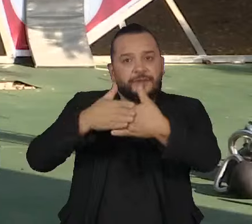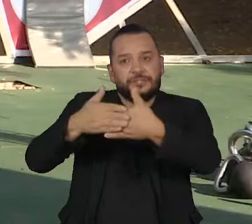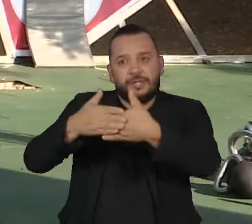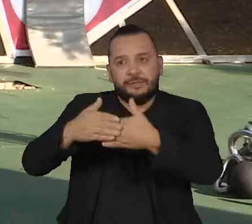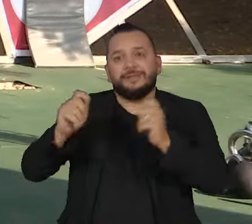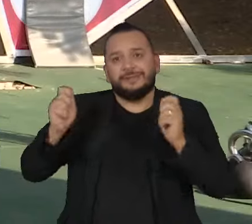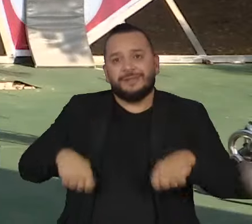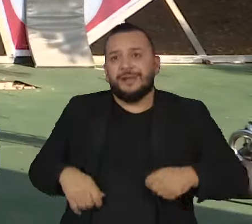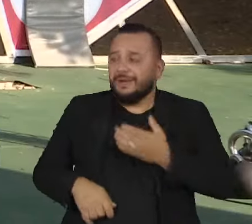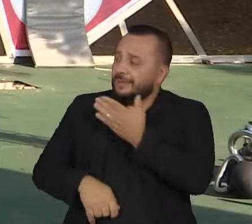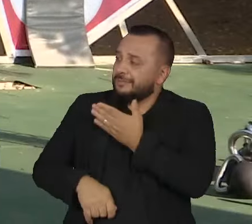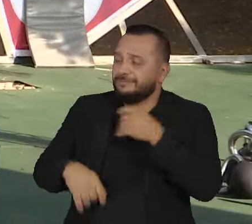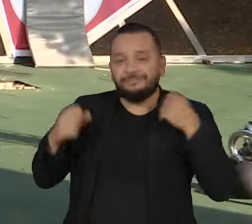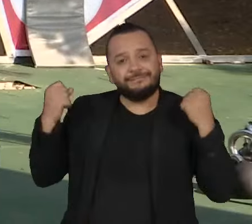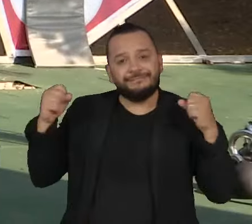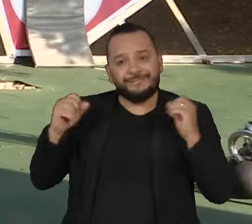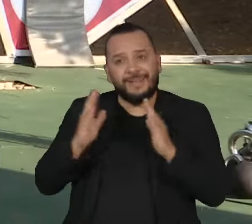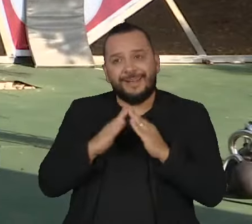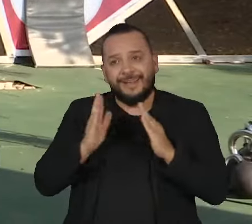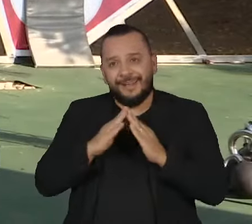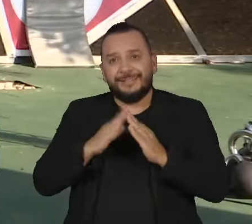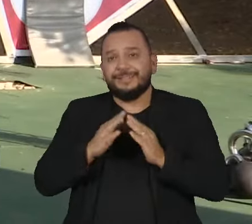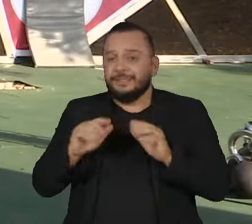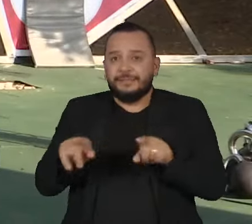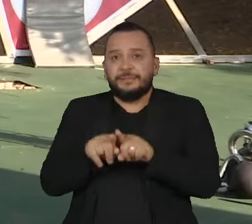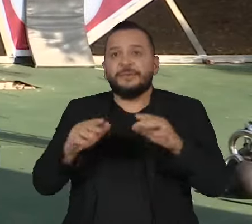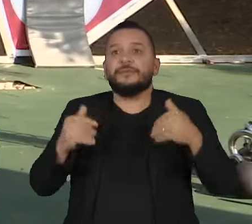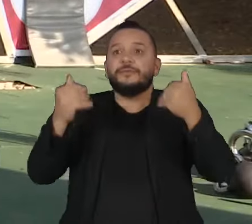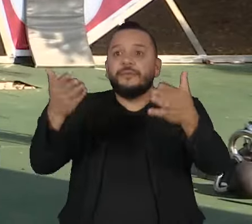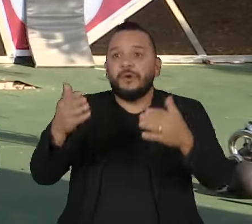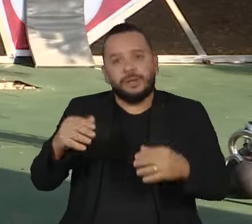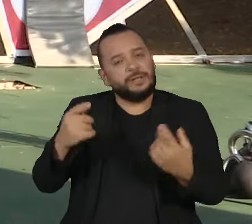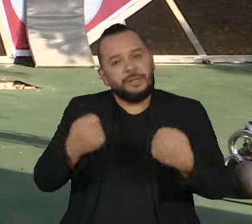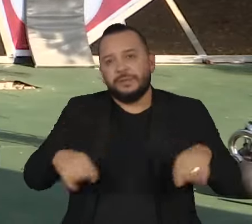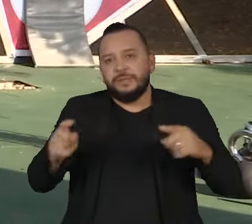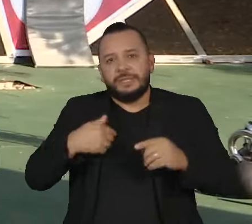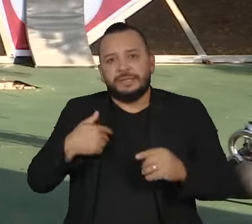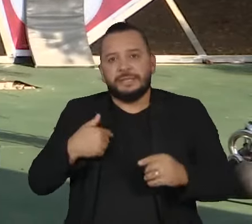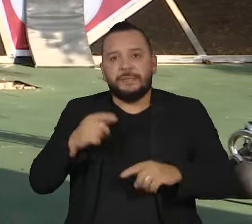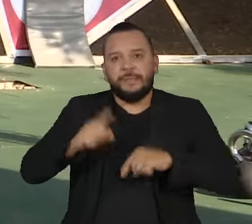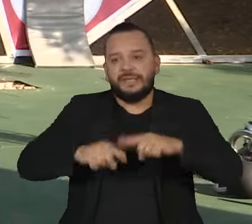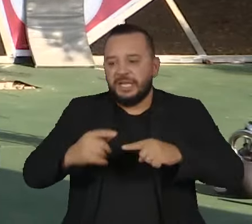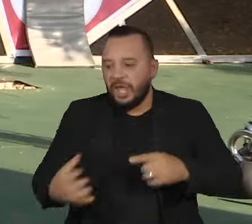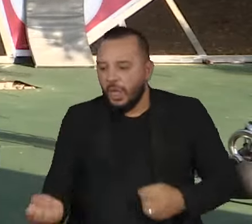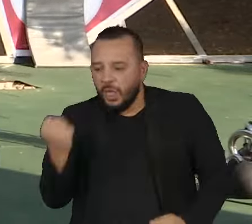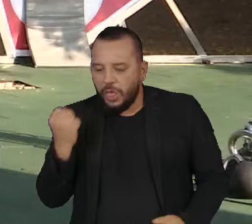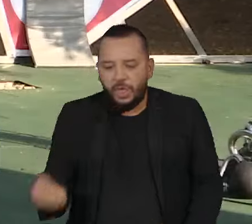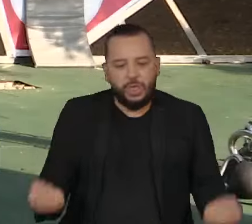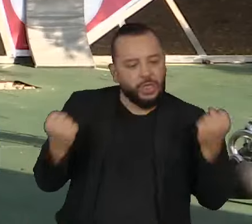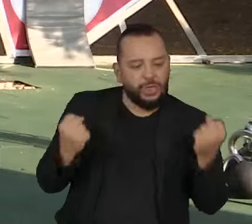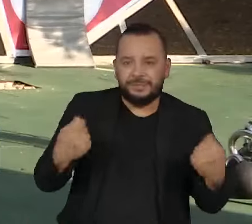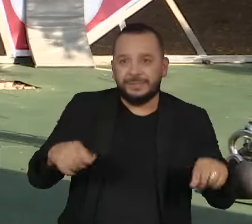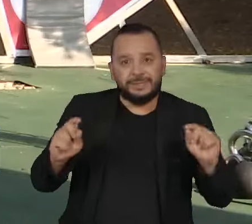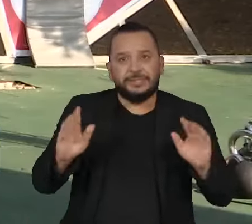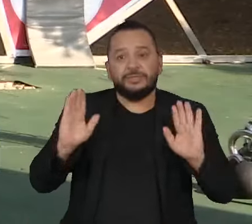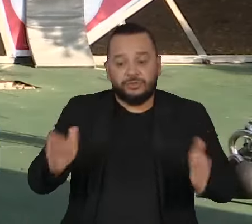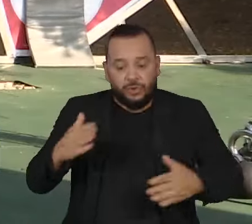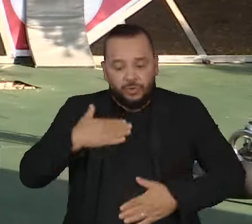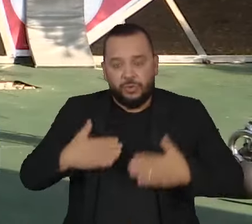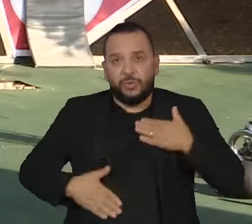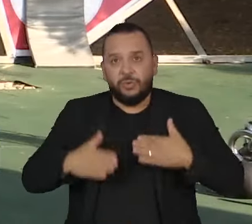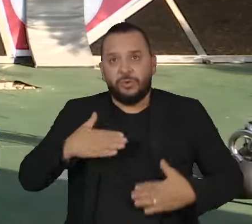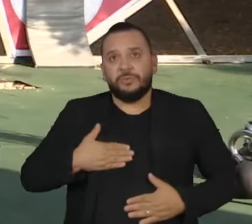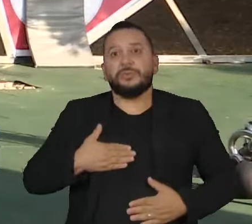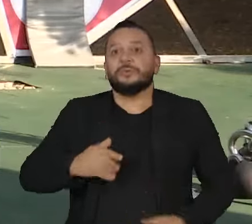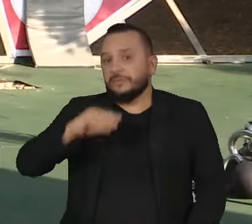em casa ou ao ar livre e sem a necessidade de equipamentos. No Brasil, em que 40% da população é sedentária,